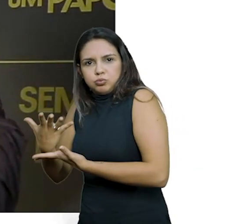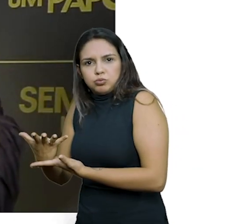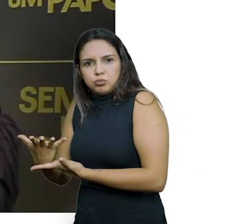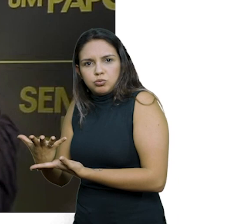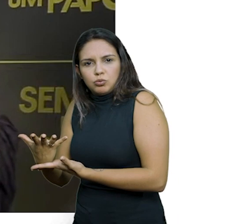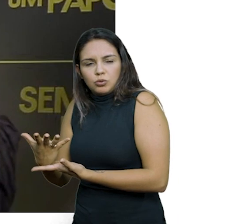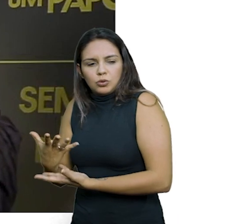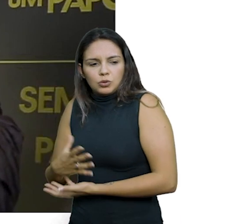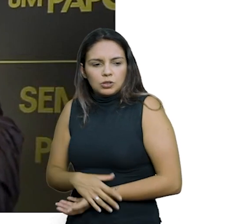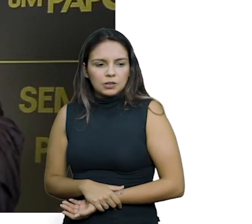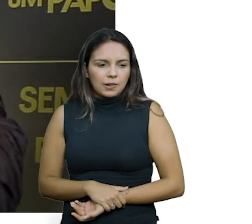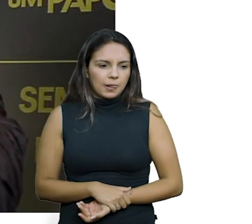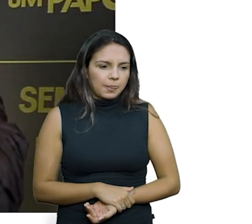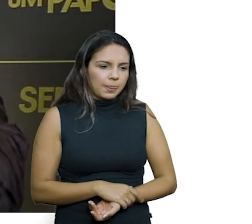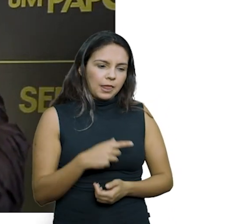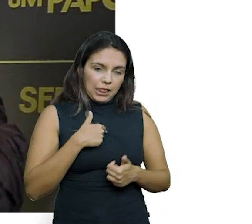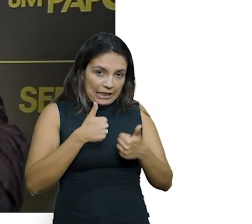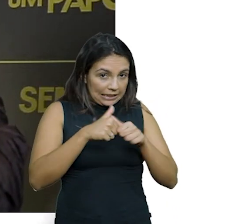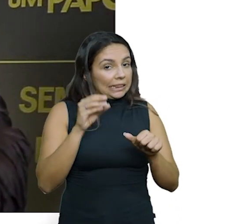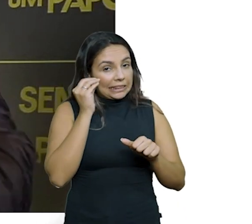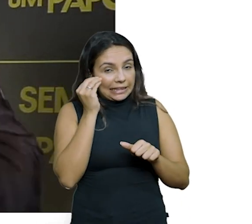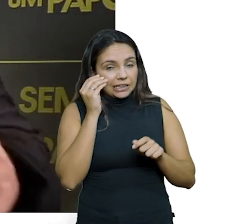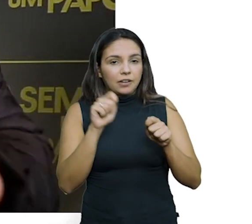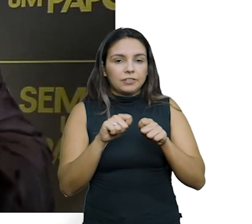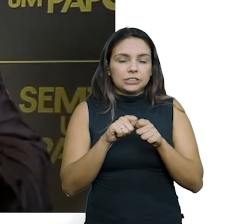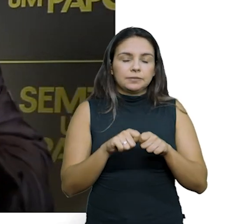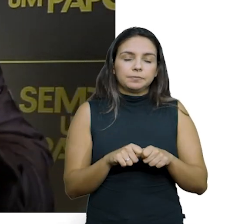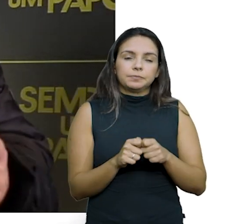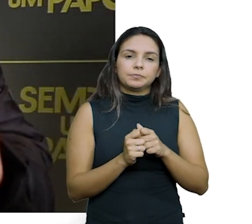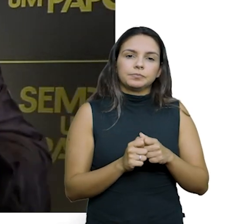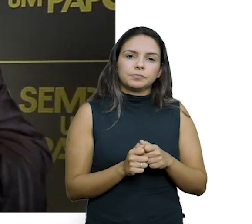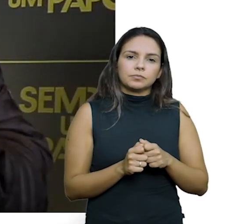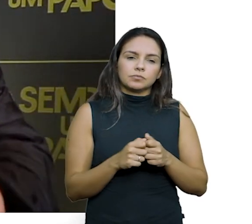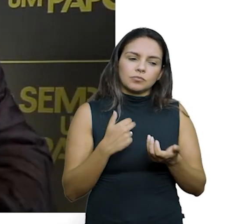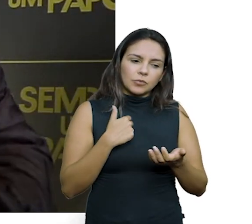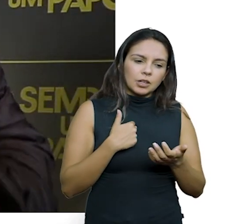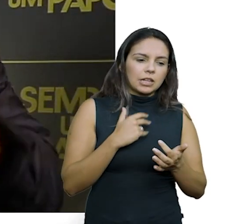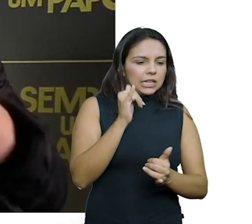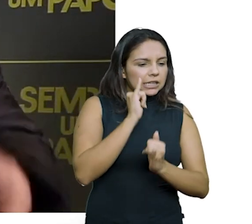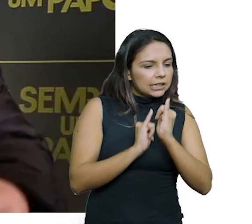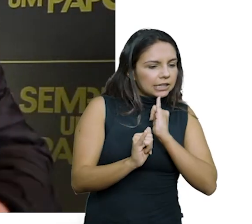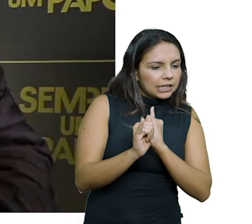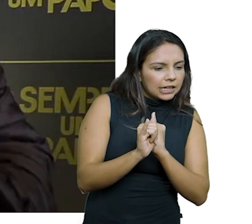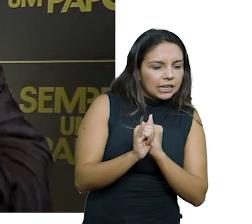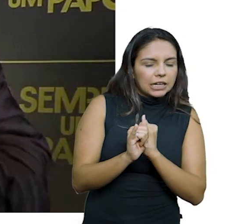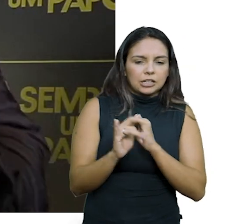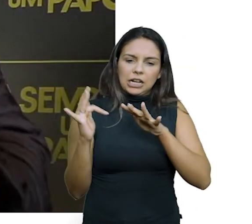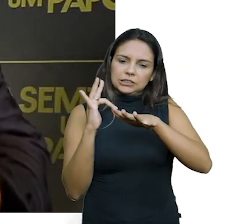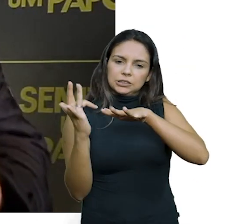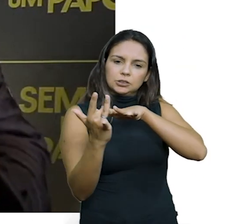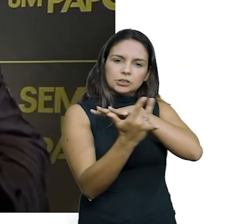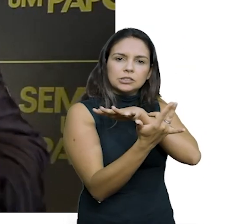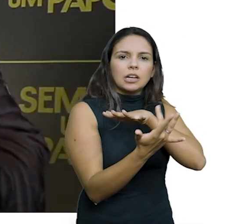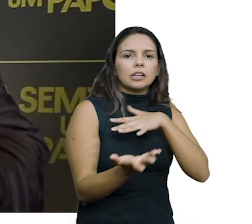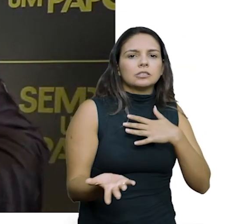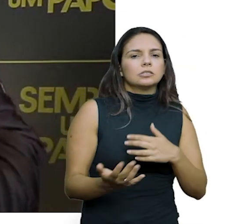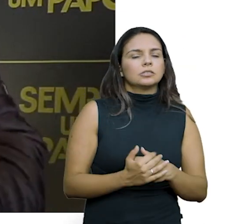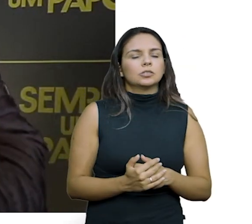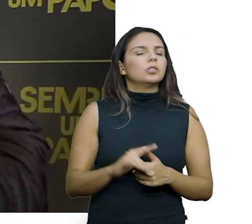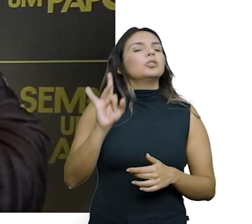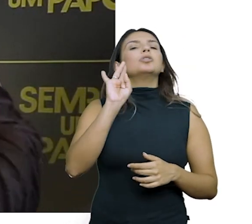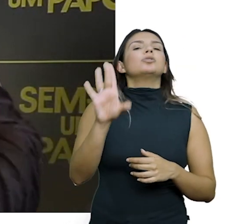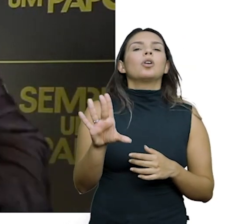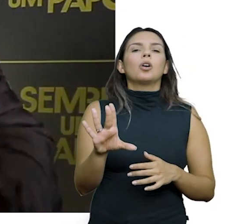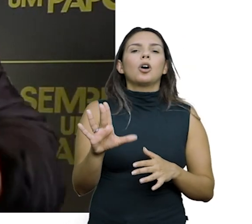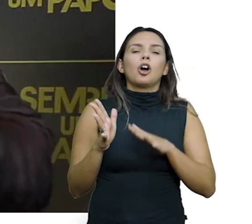transferir um pouquinho de esperança para as pessoas, é o que eu estou tentando fazer através das minhas redes, do clipping e também da minha atuação, não